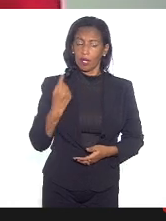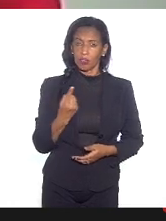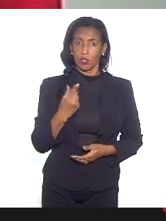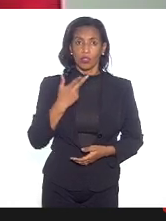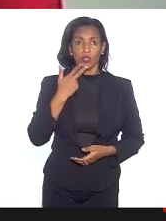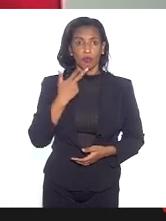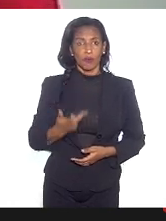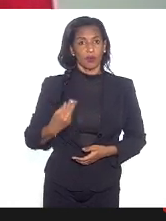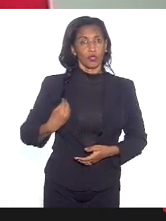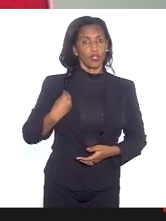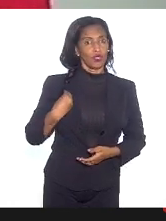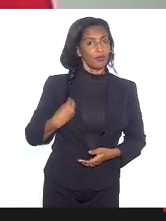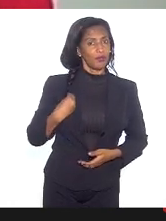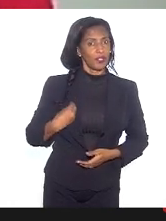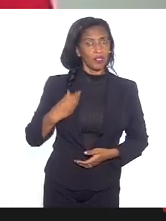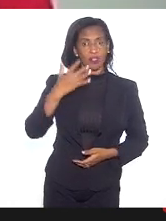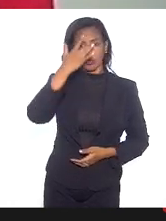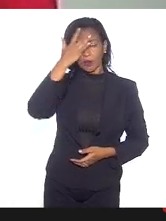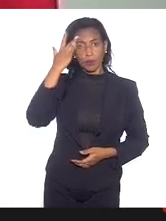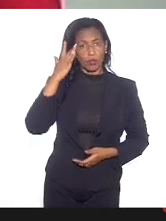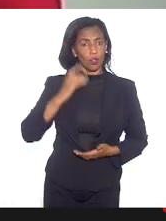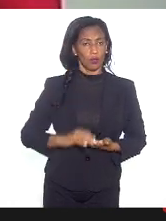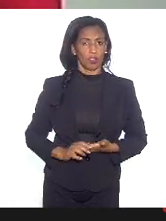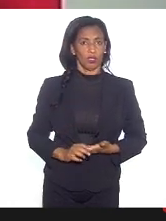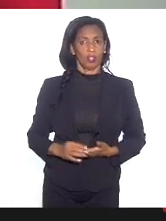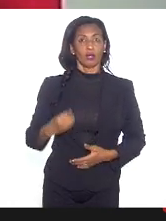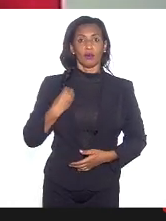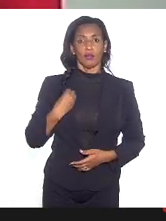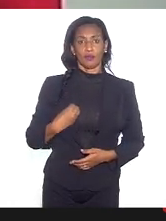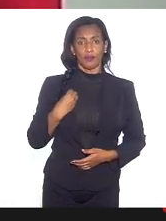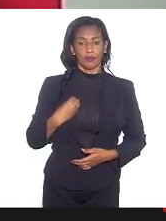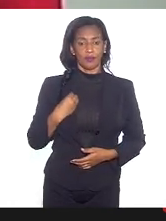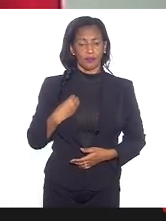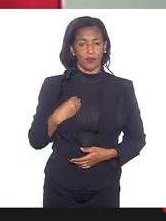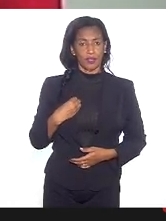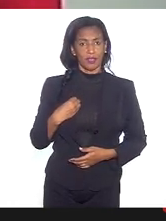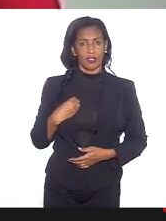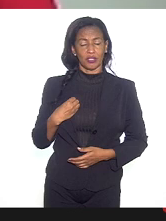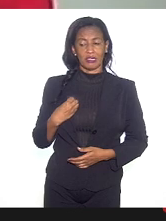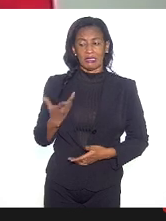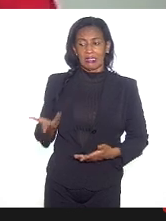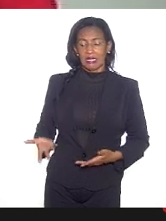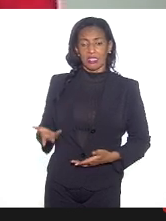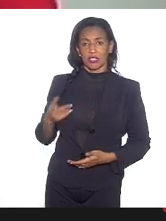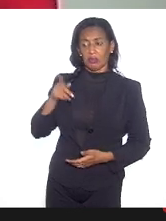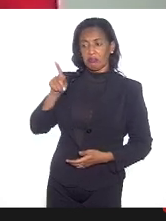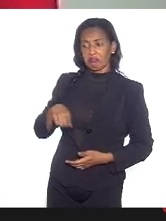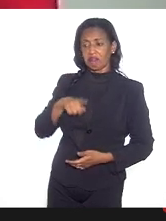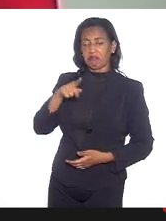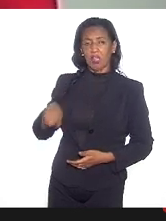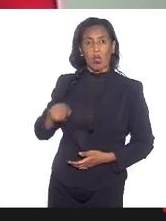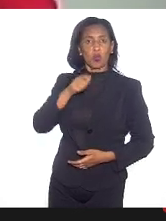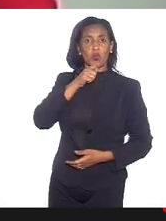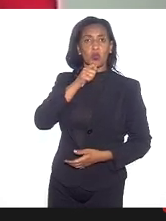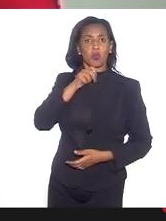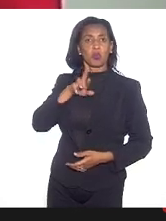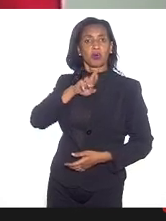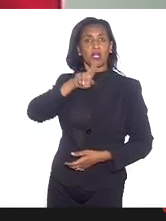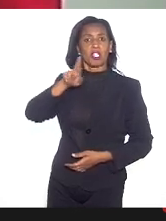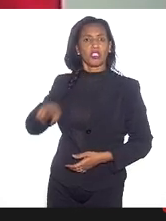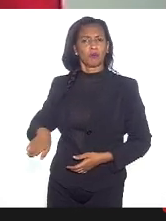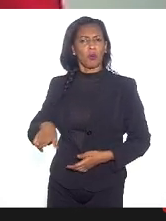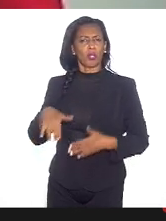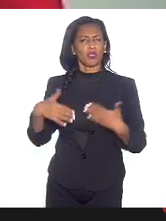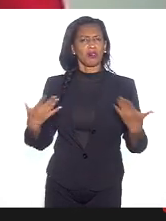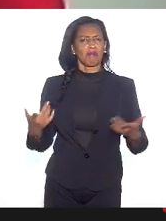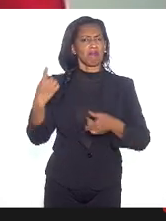de vidas de pessoas, vidas que estão suspensas sem qualquer solução desde o